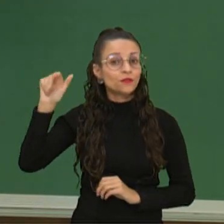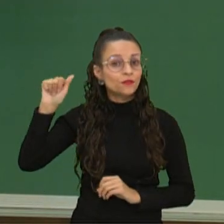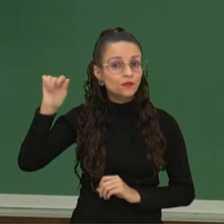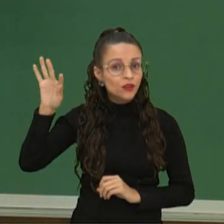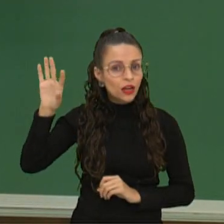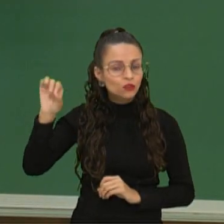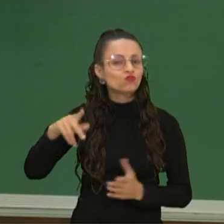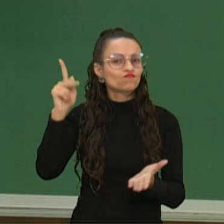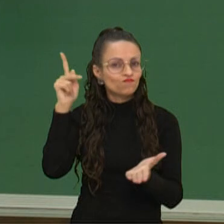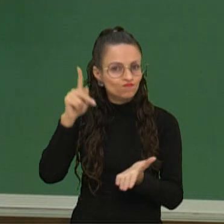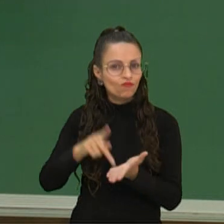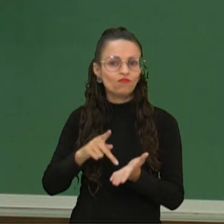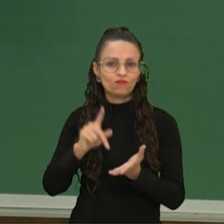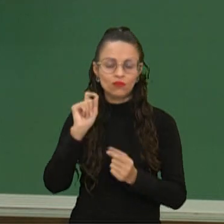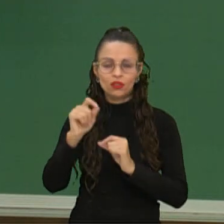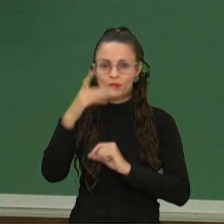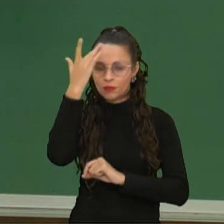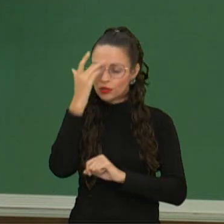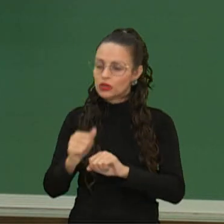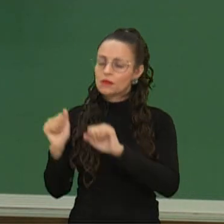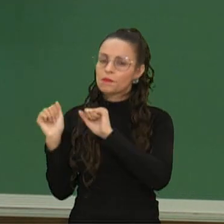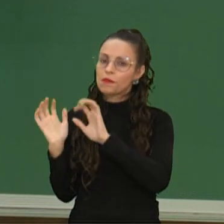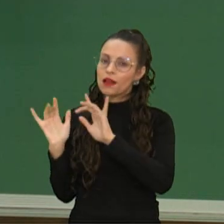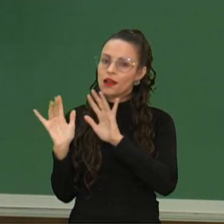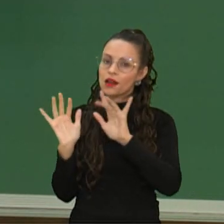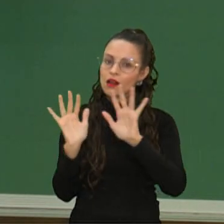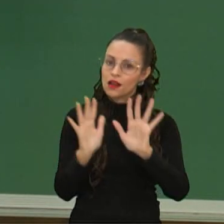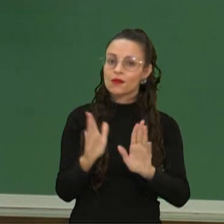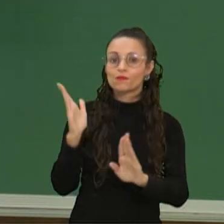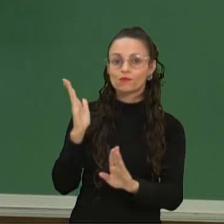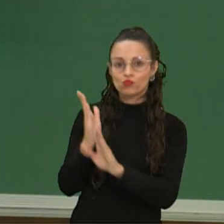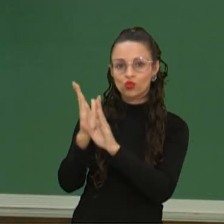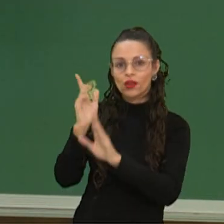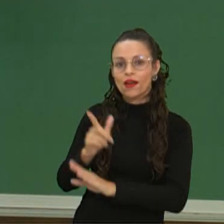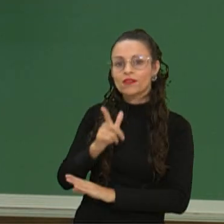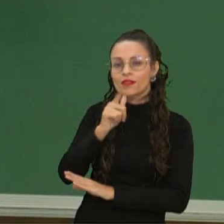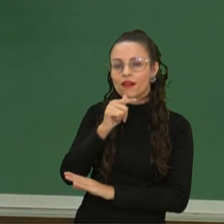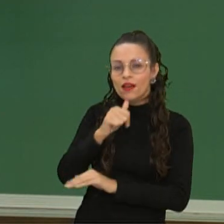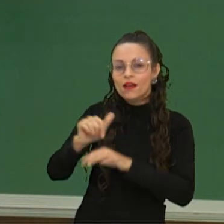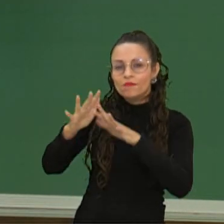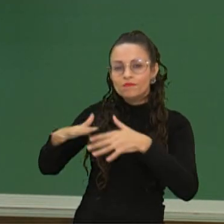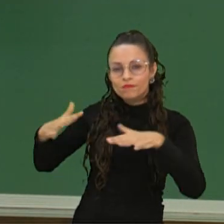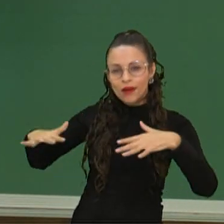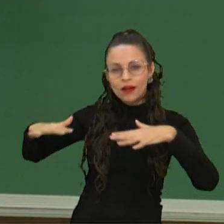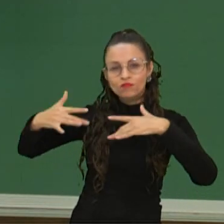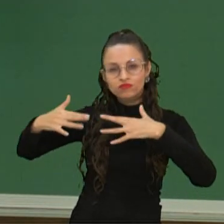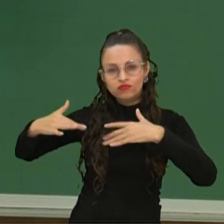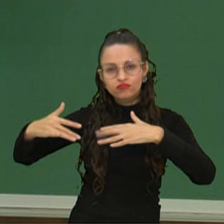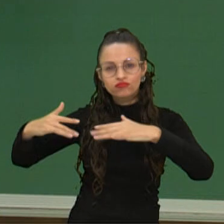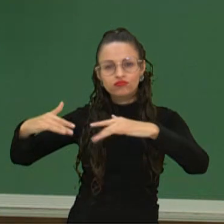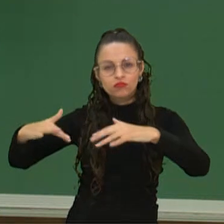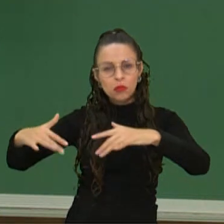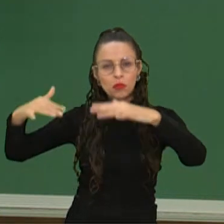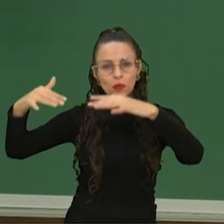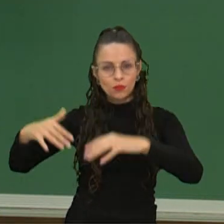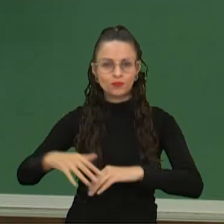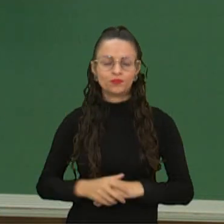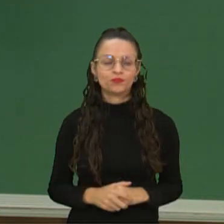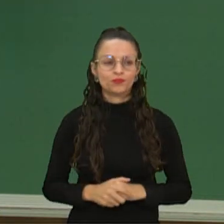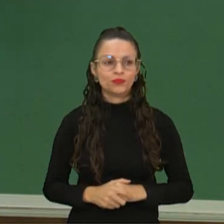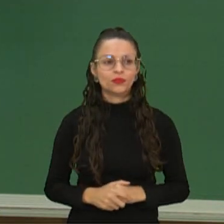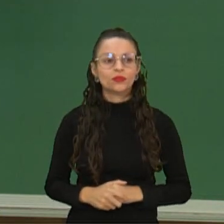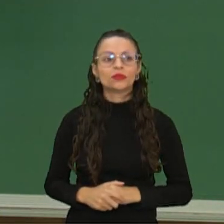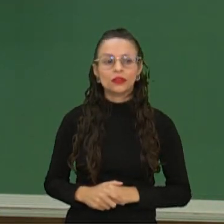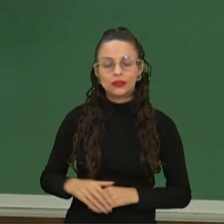que têm ido para outros lugares devido ao aumento do nível do mar. Letter B, also it's a fact. Também